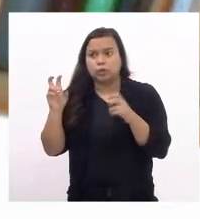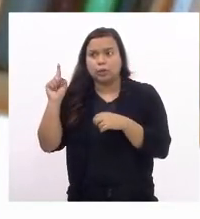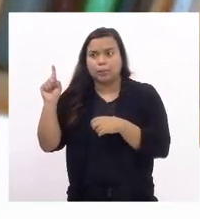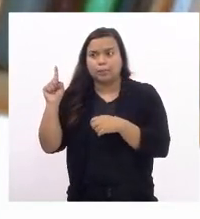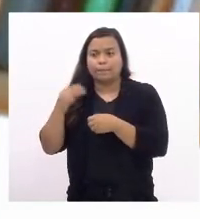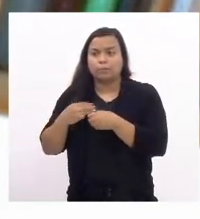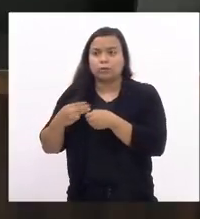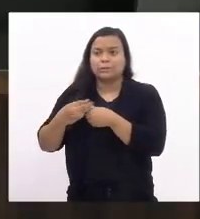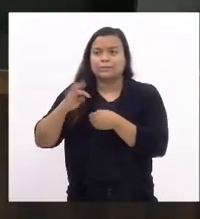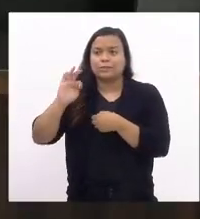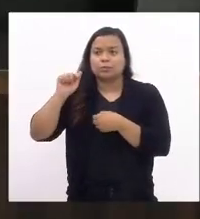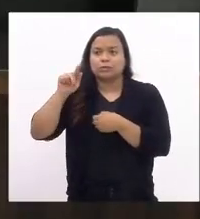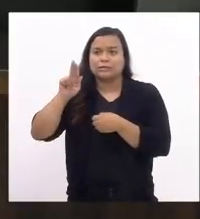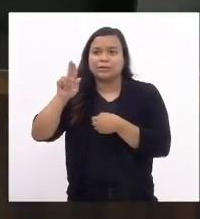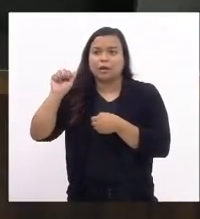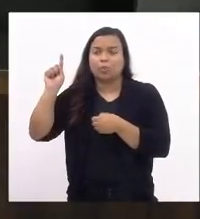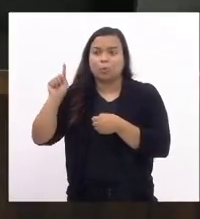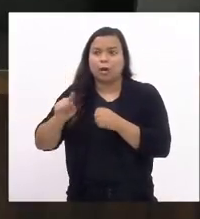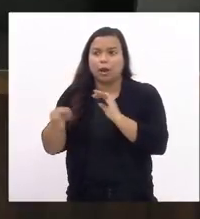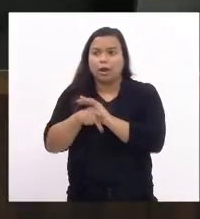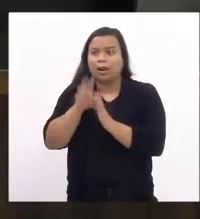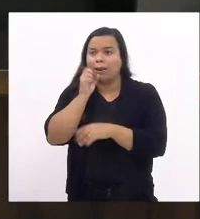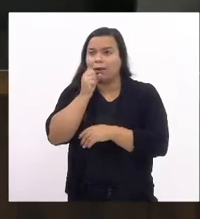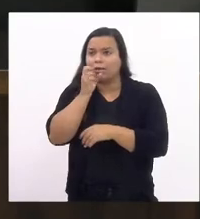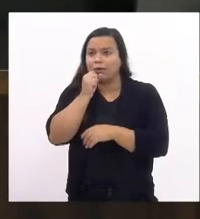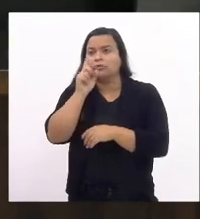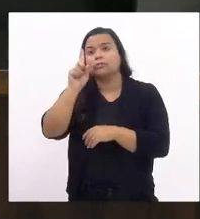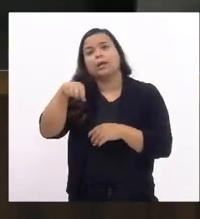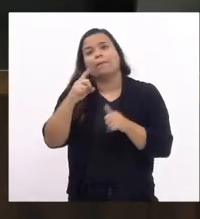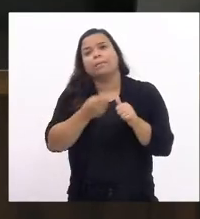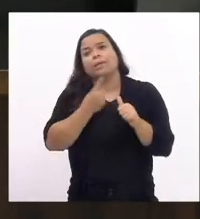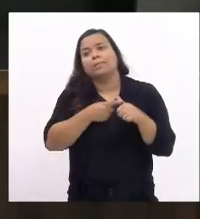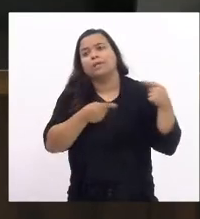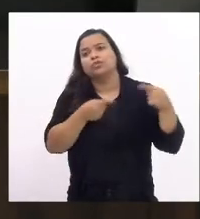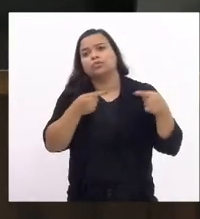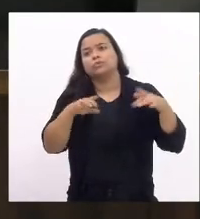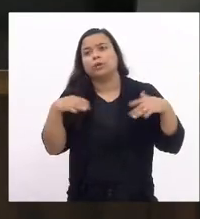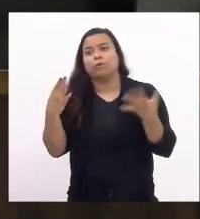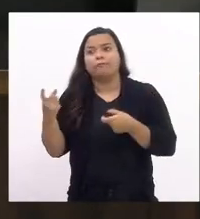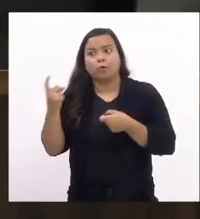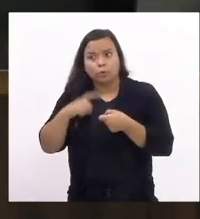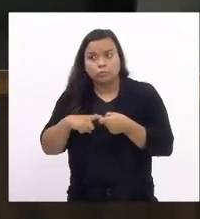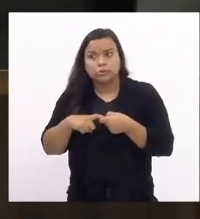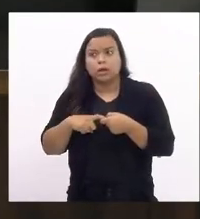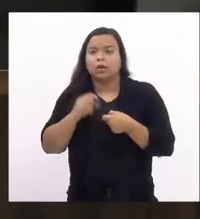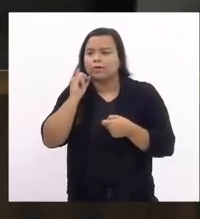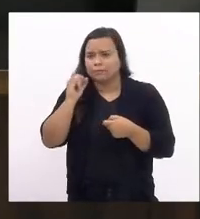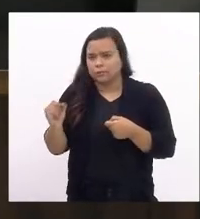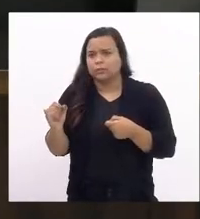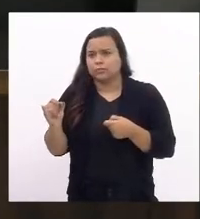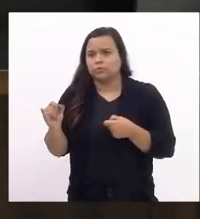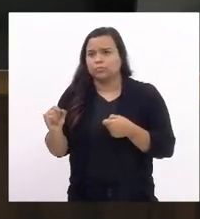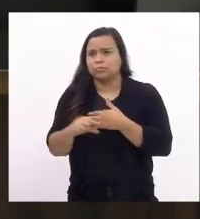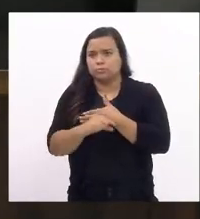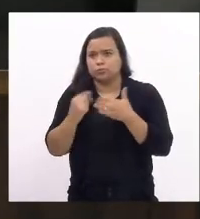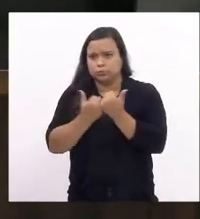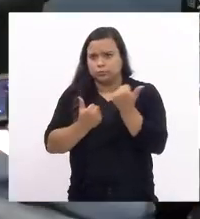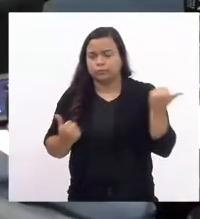Tanguá. Então, Samuel, 4-6, foi a primeira discussão, quando voltar, eu colho. Tá. Ok, obrigado. O meu é